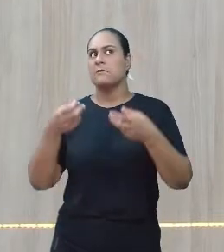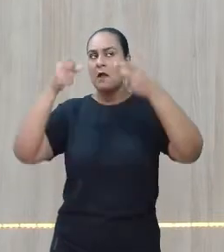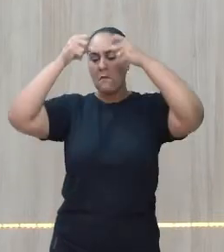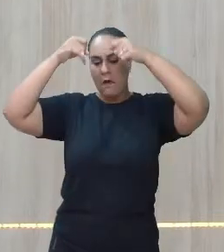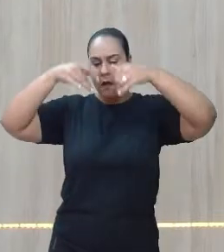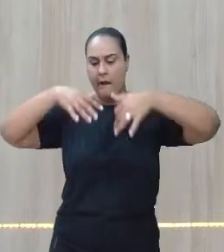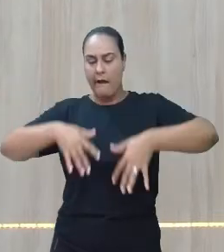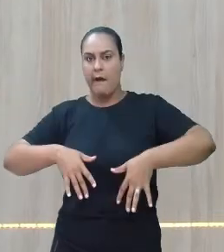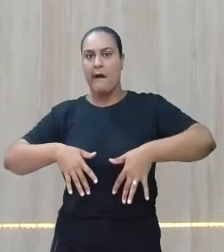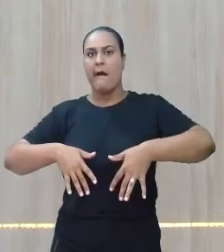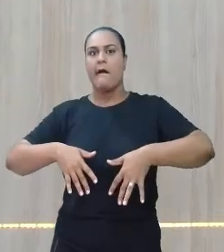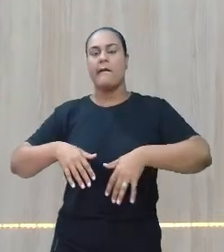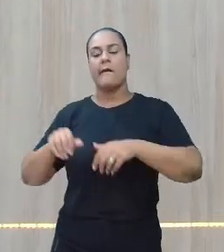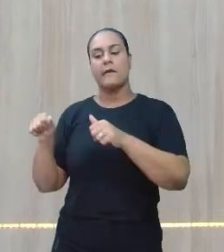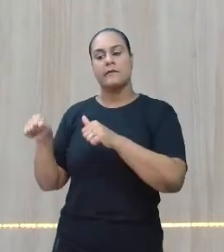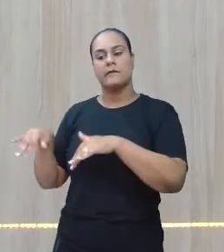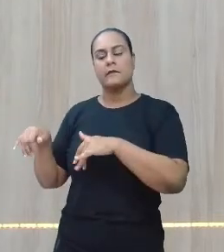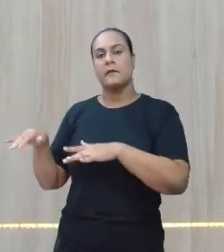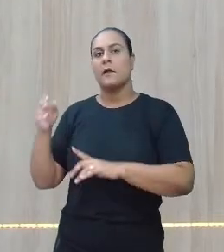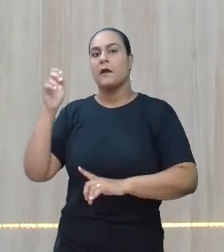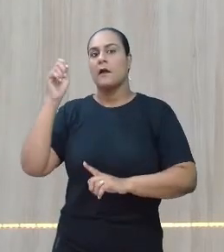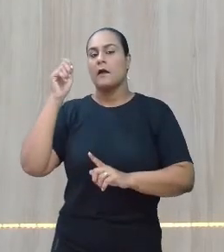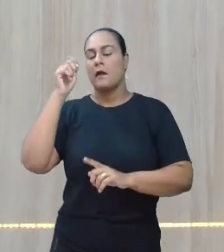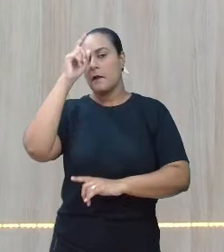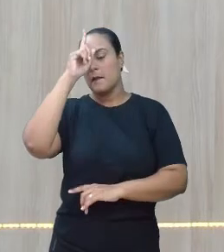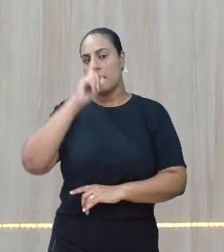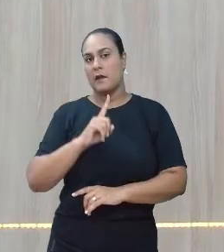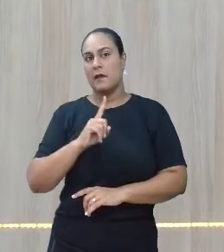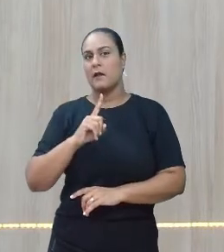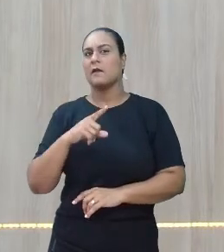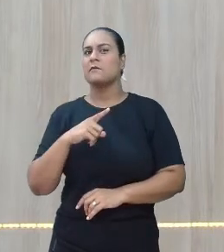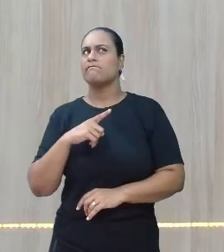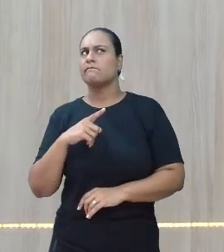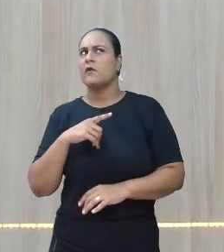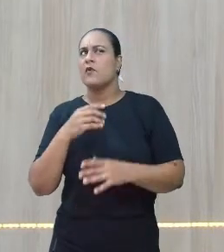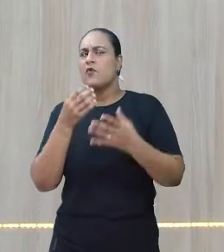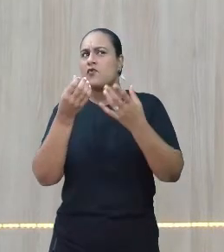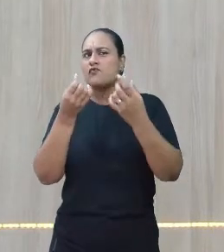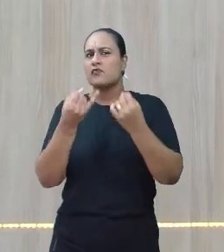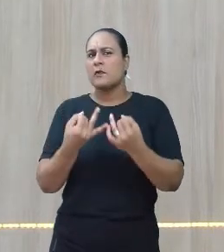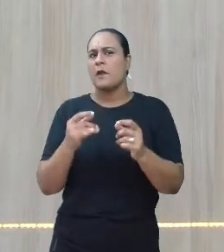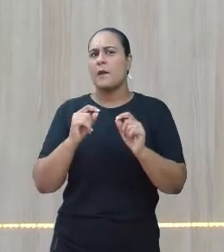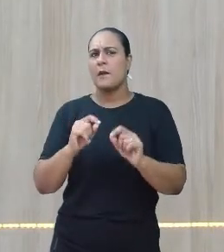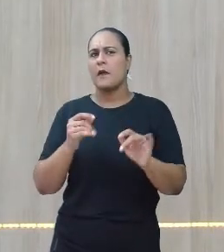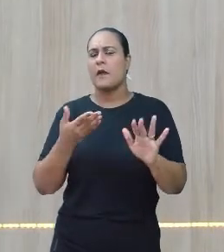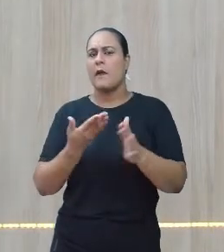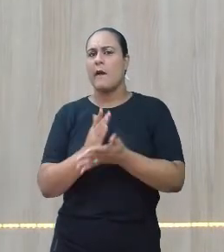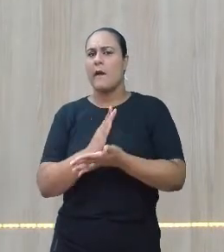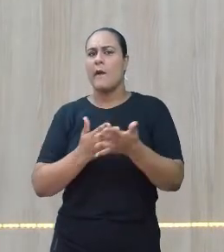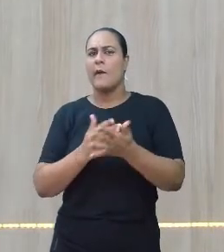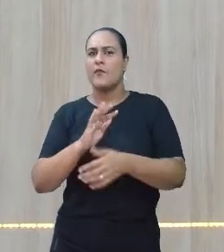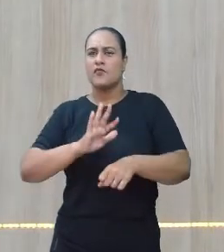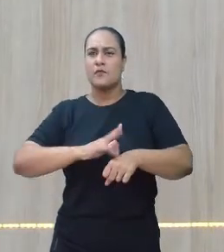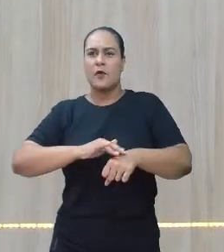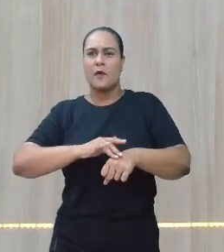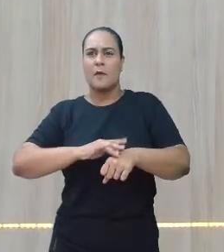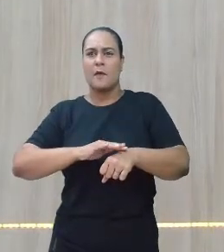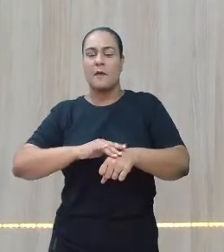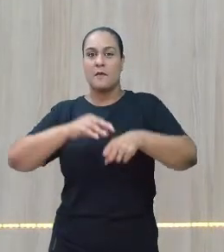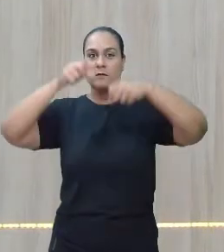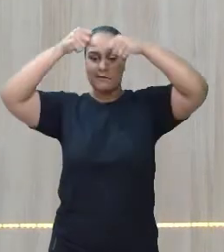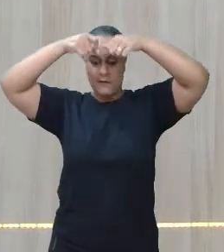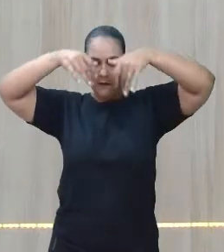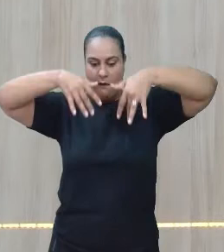vamos nos referir hoje a alguns distúrbios do sistema nervoso. E nesses distúrbios, né, eu elenquei aqui